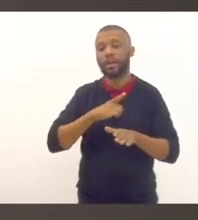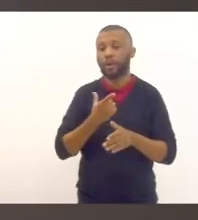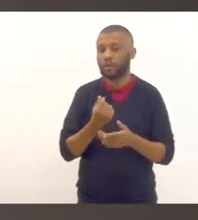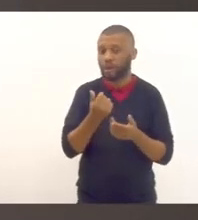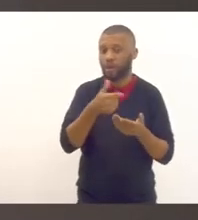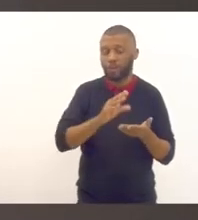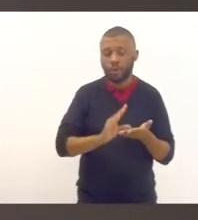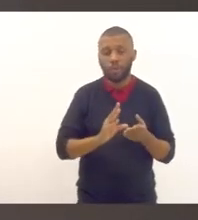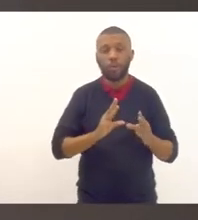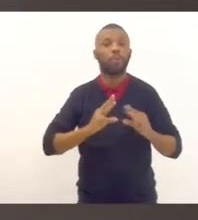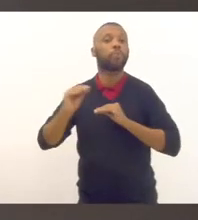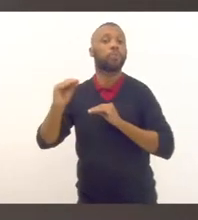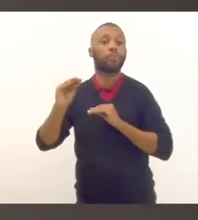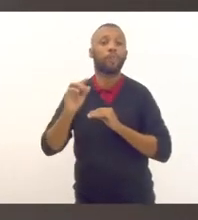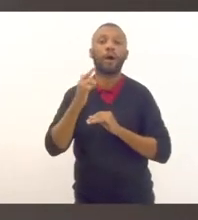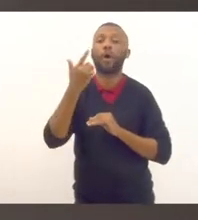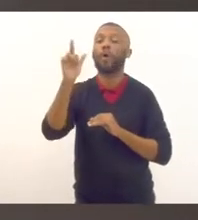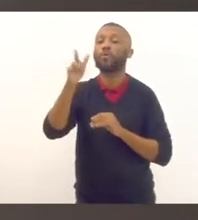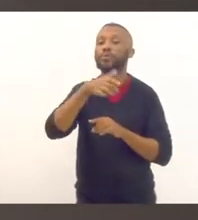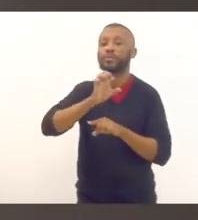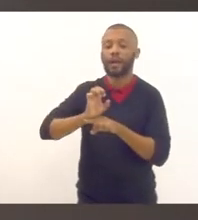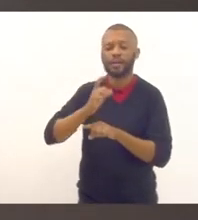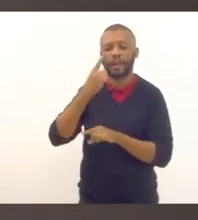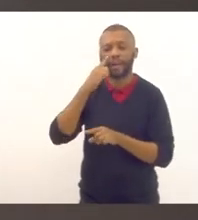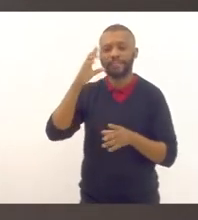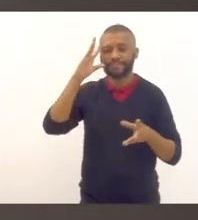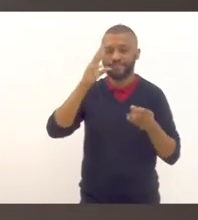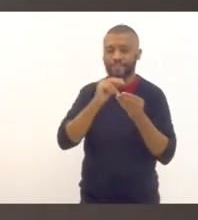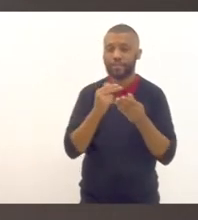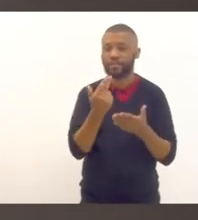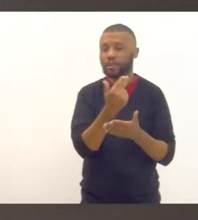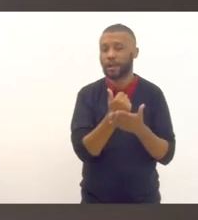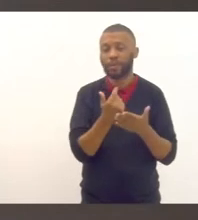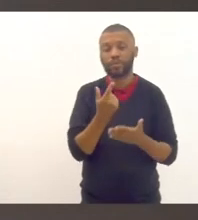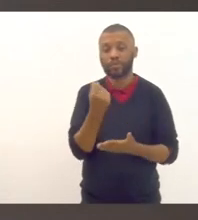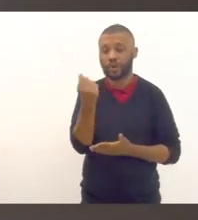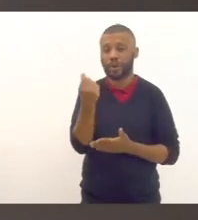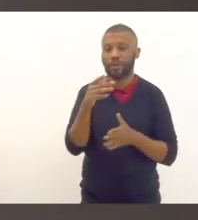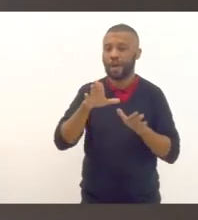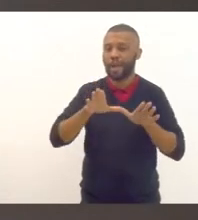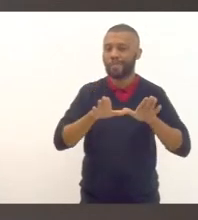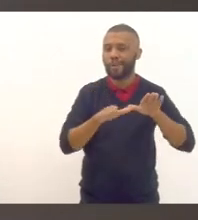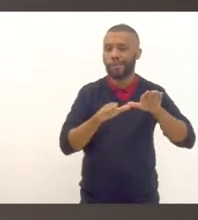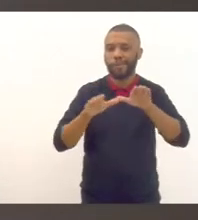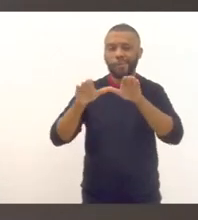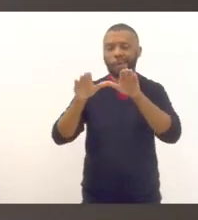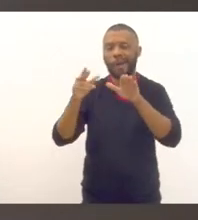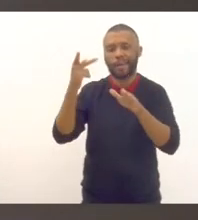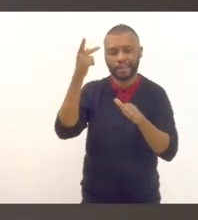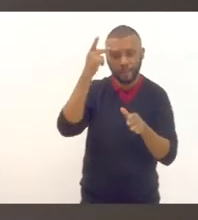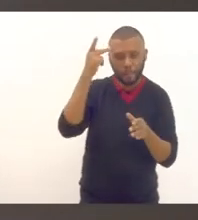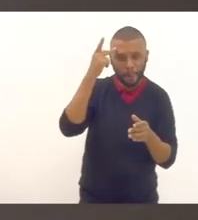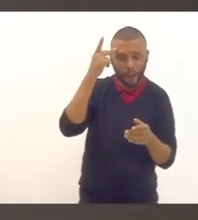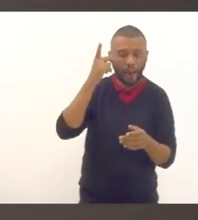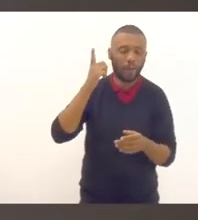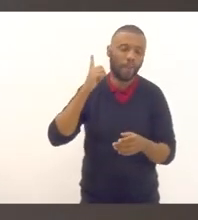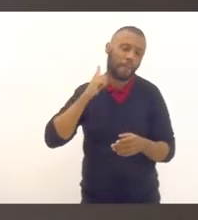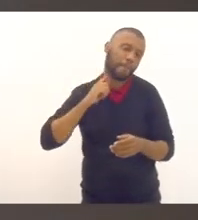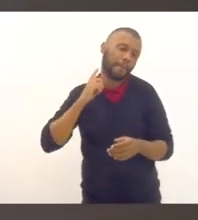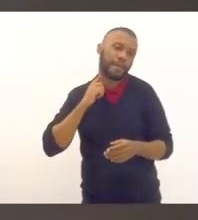outros estados. Nosso dinheiro aí tomando asa para São Paulo, para Minas, para Vitória e para outros estados da